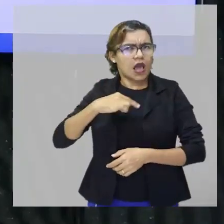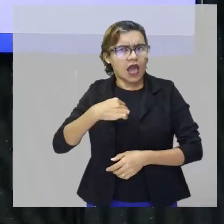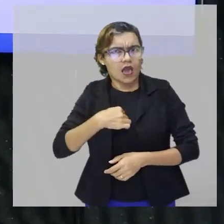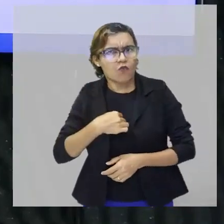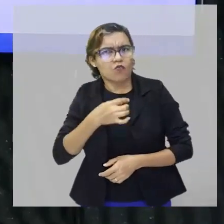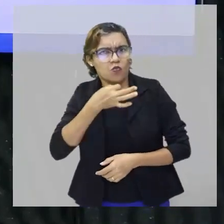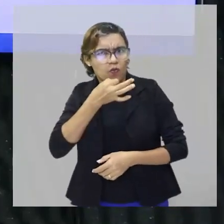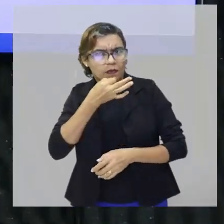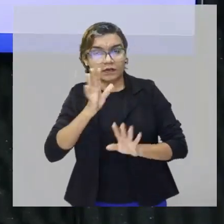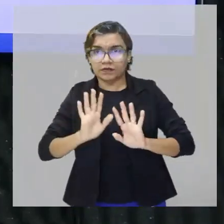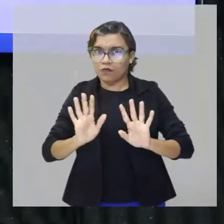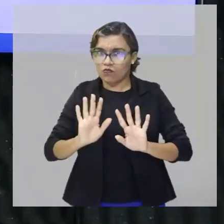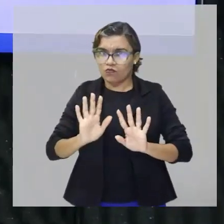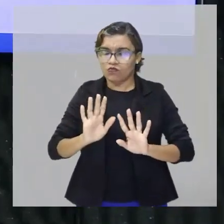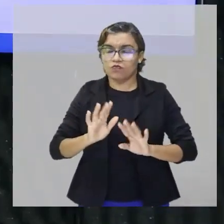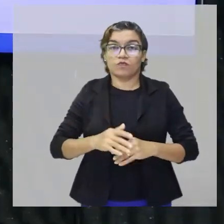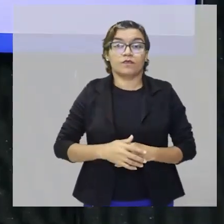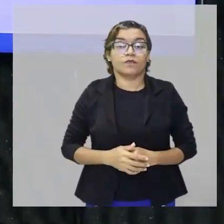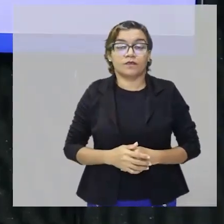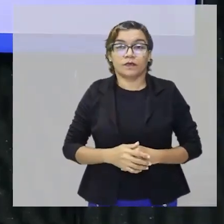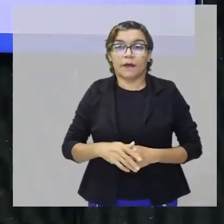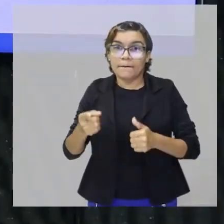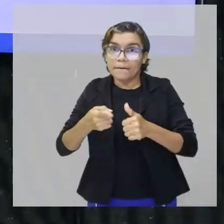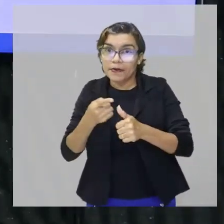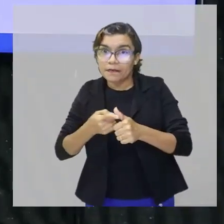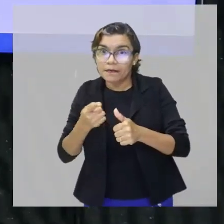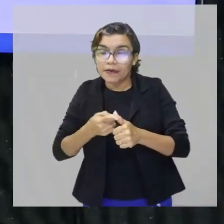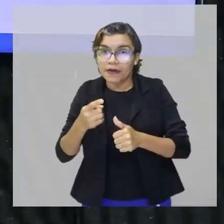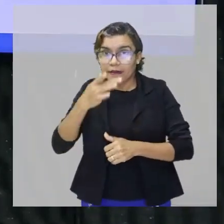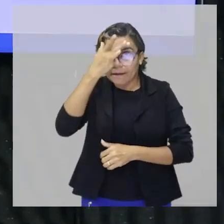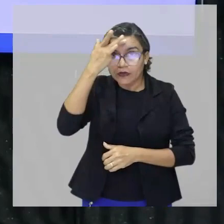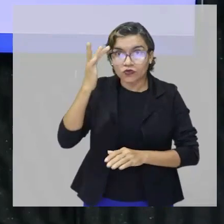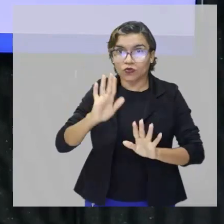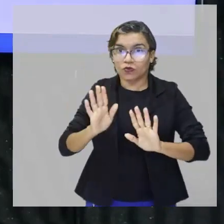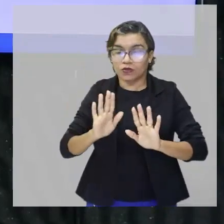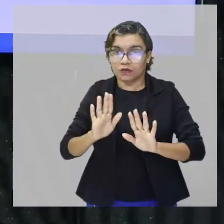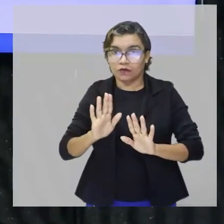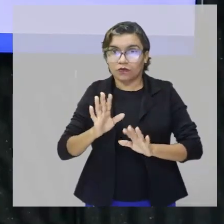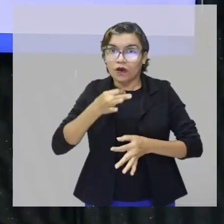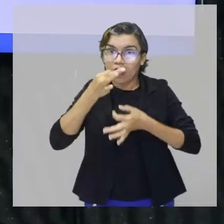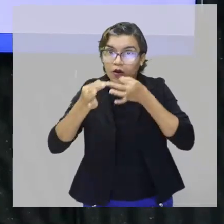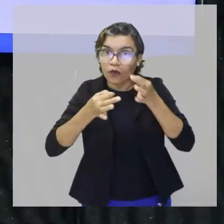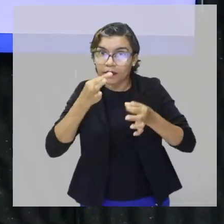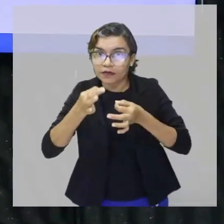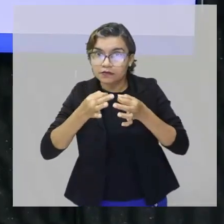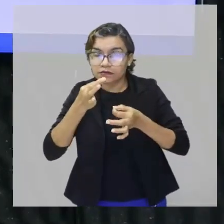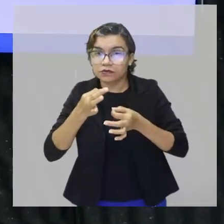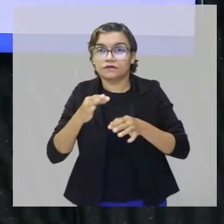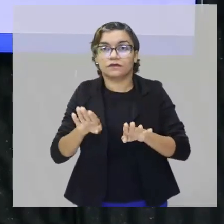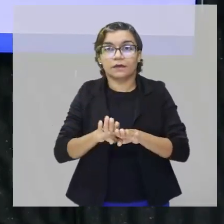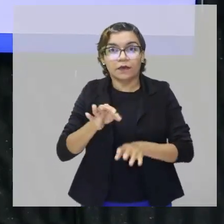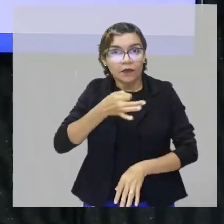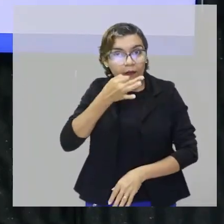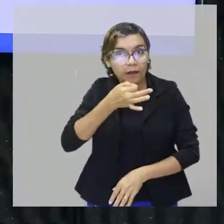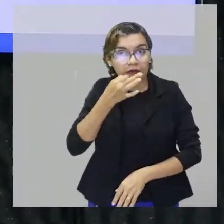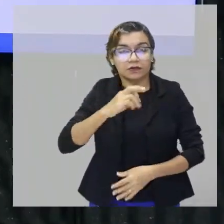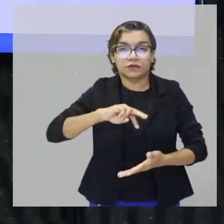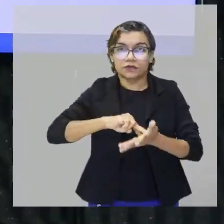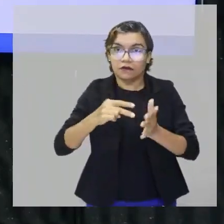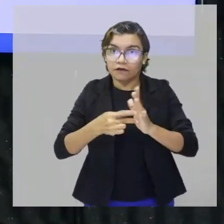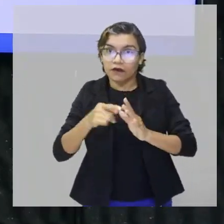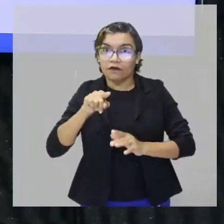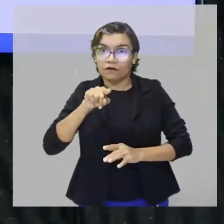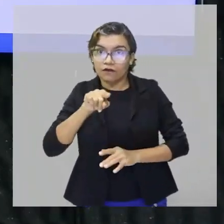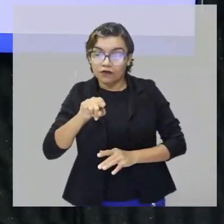não vai escrever na primeira pessoa. Então, quando ele fala argumentativo e opinativo, significa que você vai defender